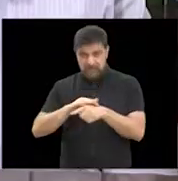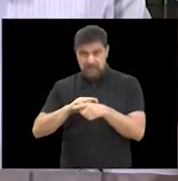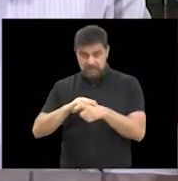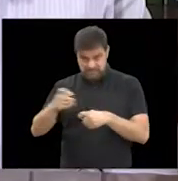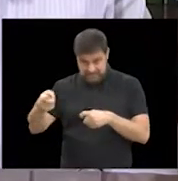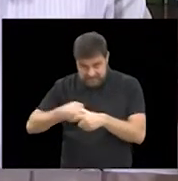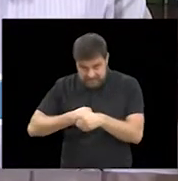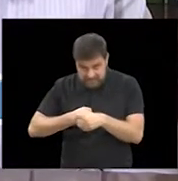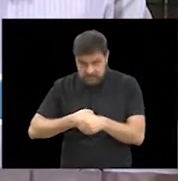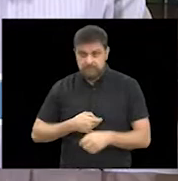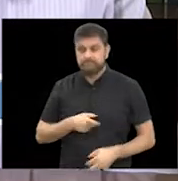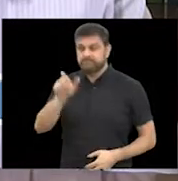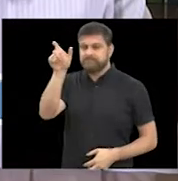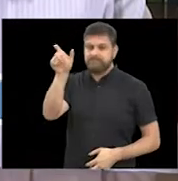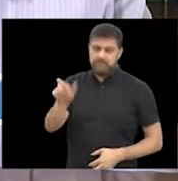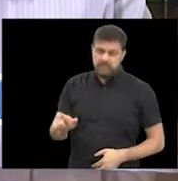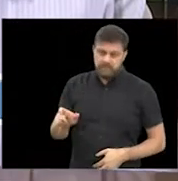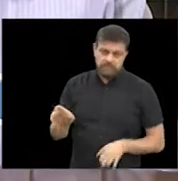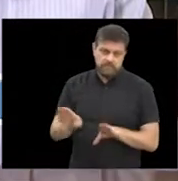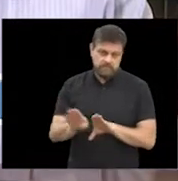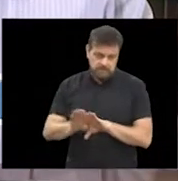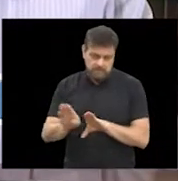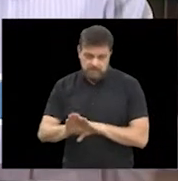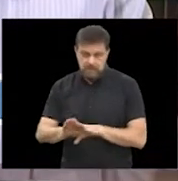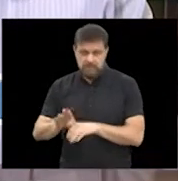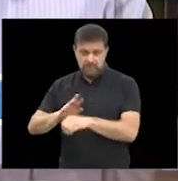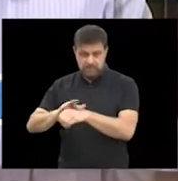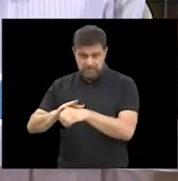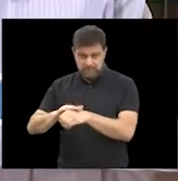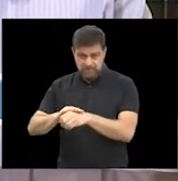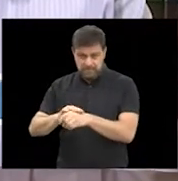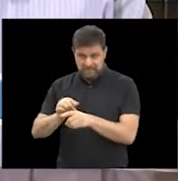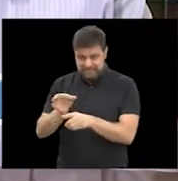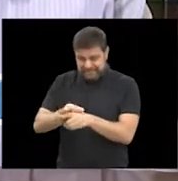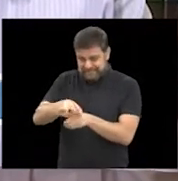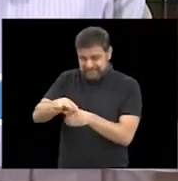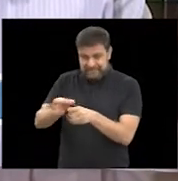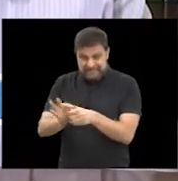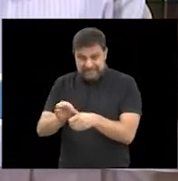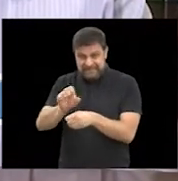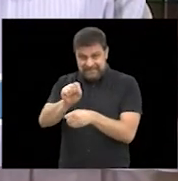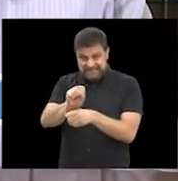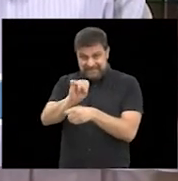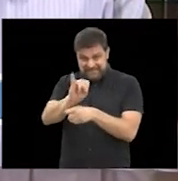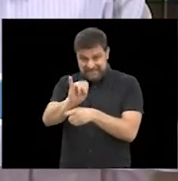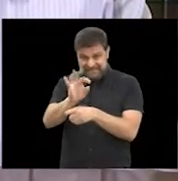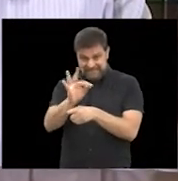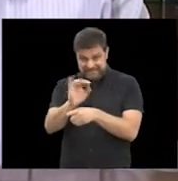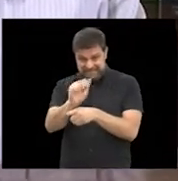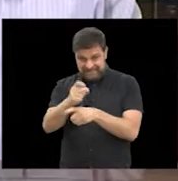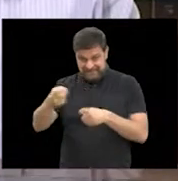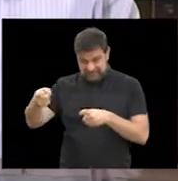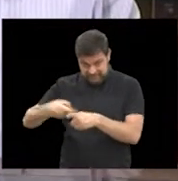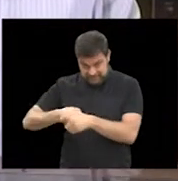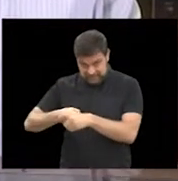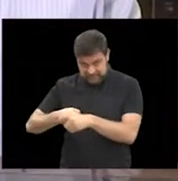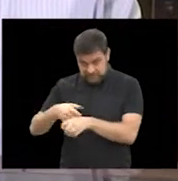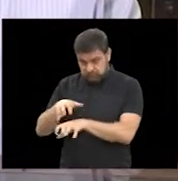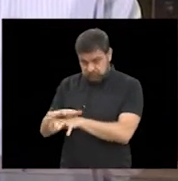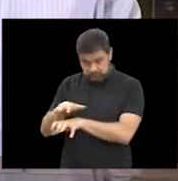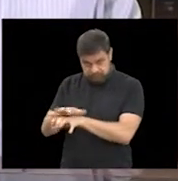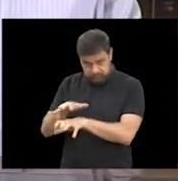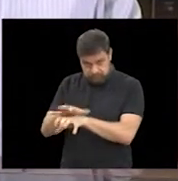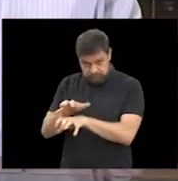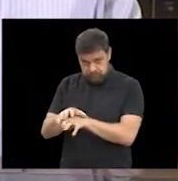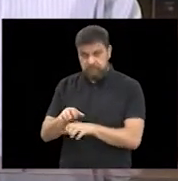Isso. Pessoas que acabam adquirindo a doença sífilis, né? Que é uma doença sexualmente transmitida,